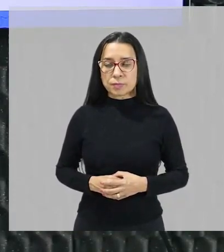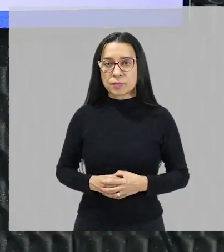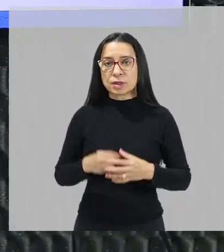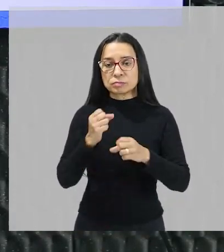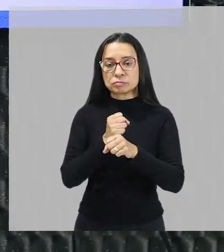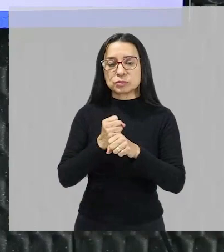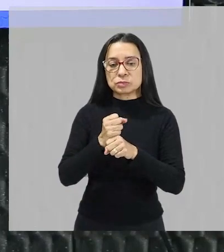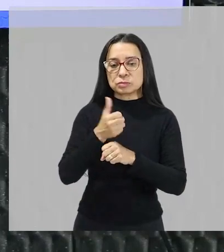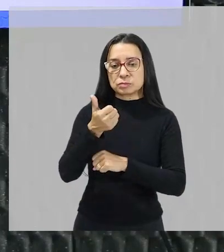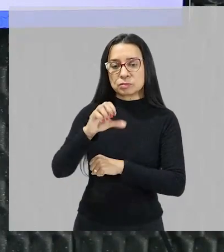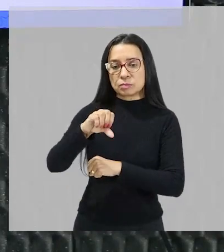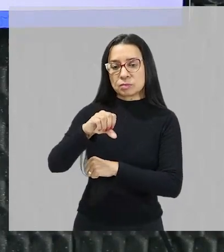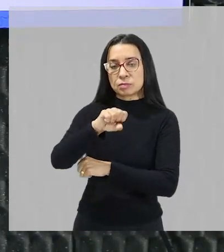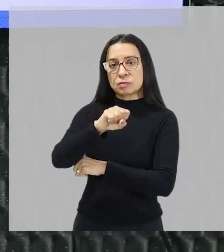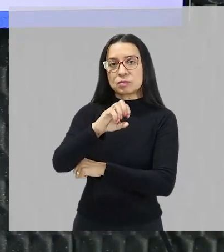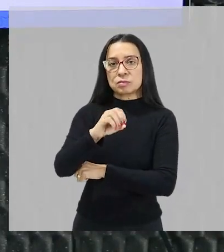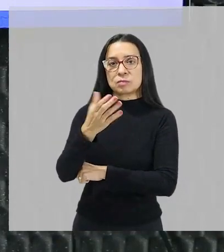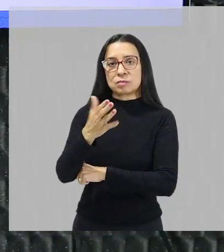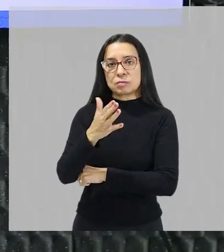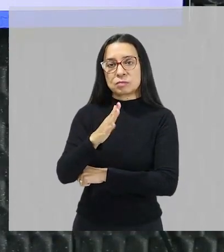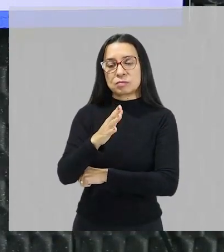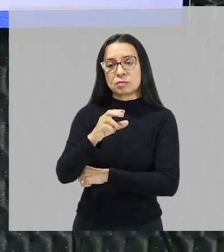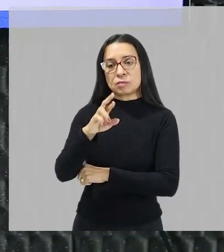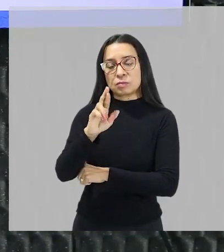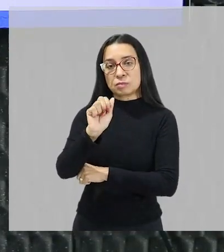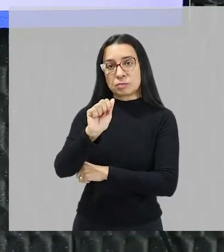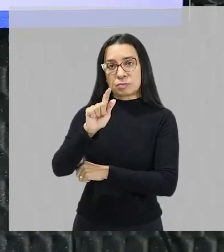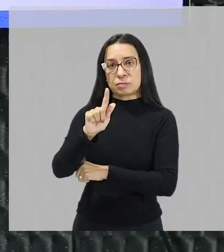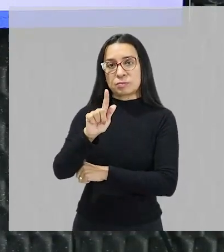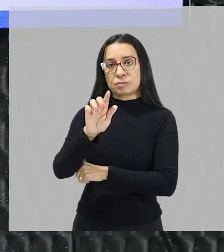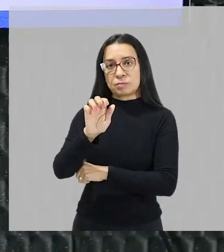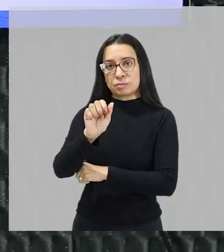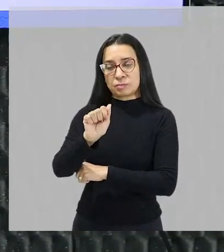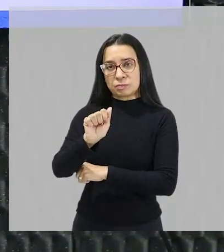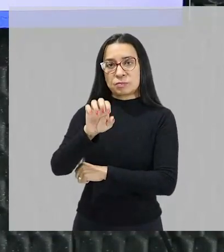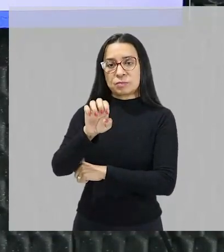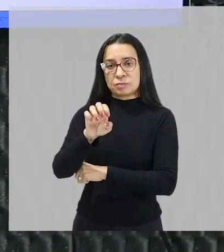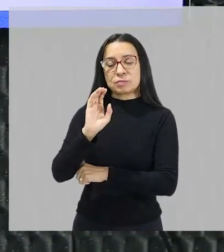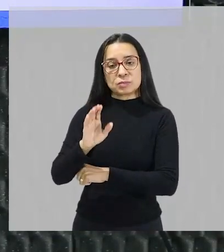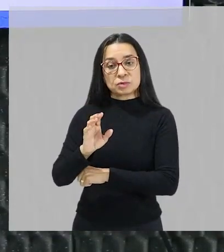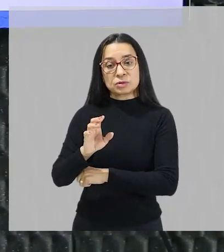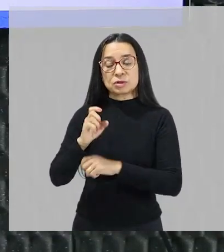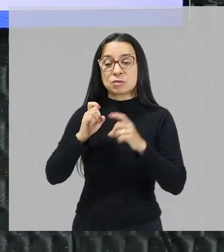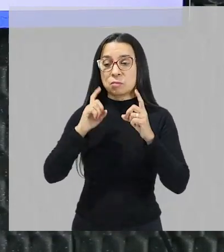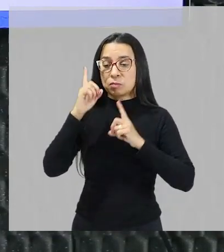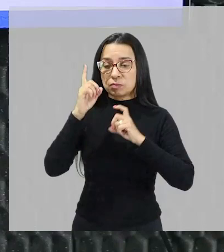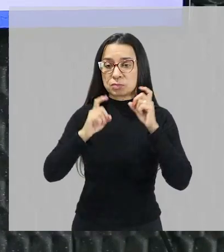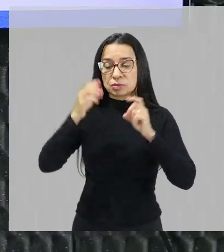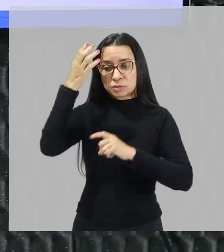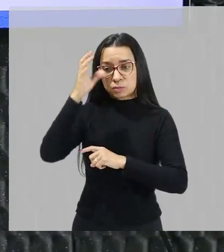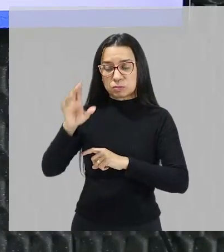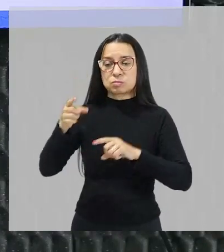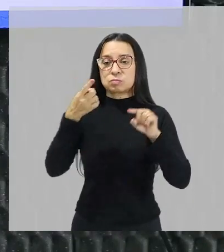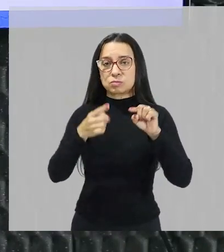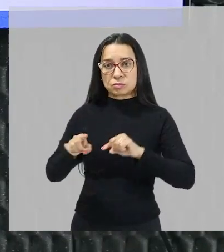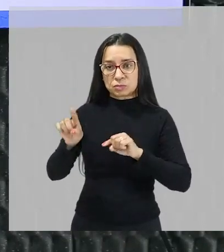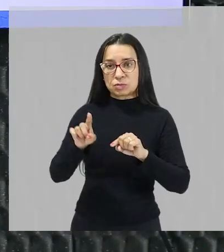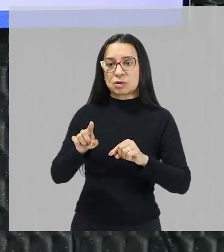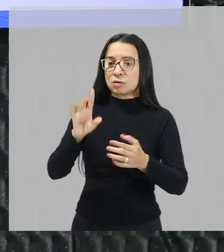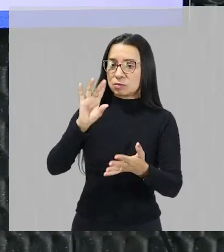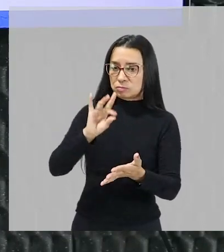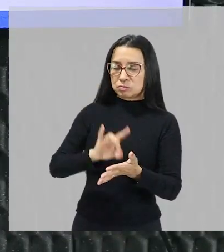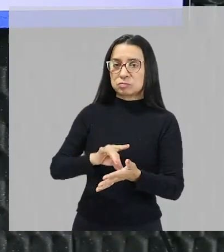80, mais ou menos, o reggae já era uma expressão cultural e musical bastante consolidada em São